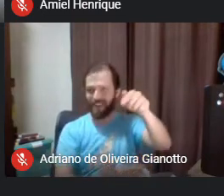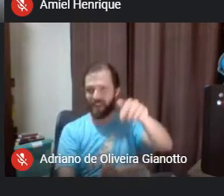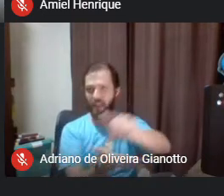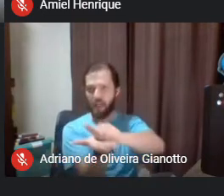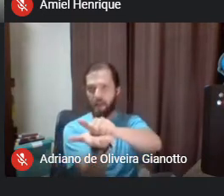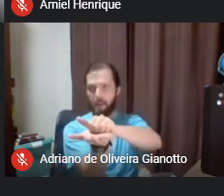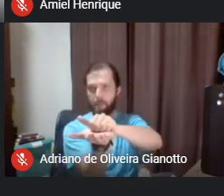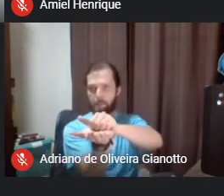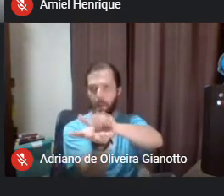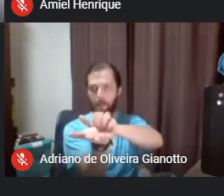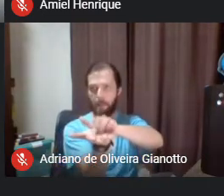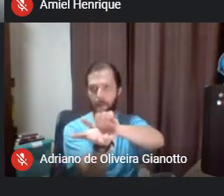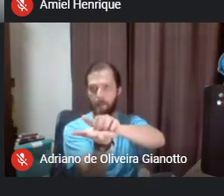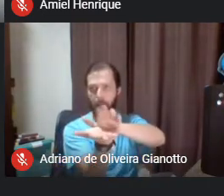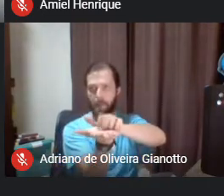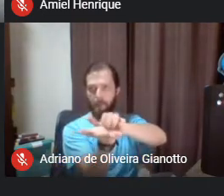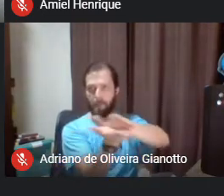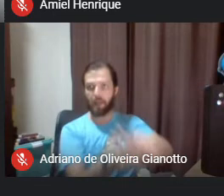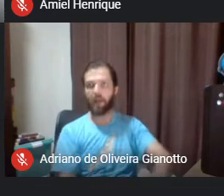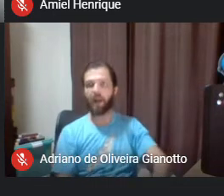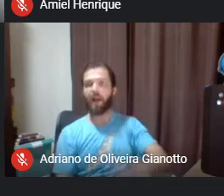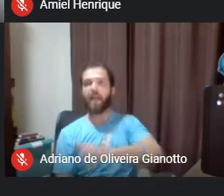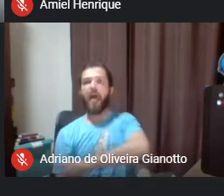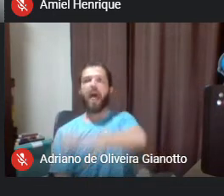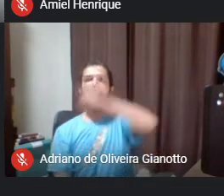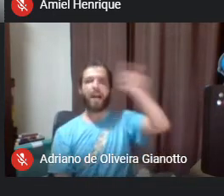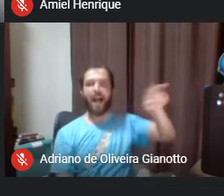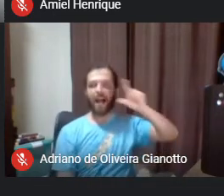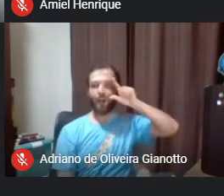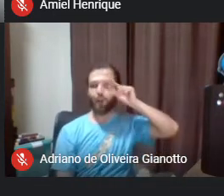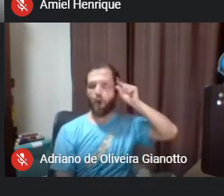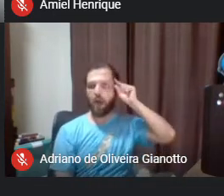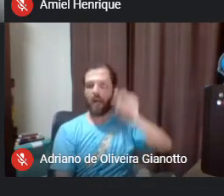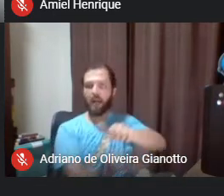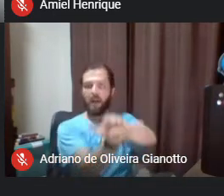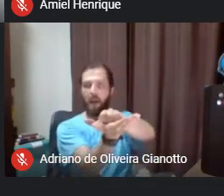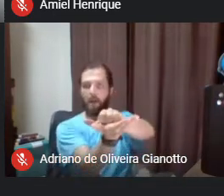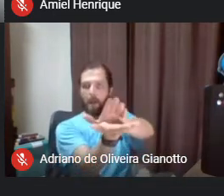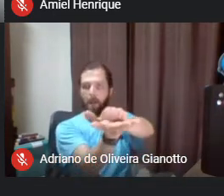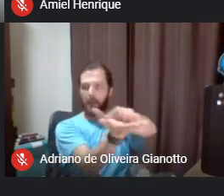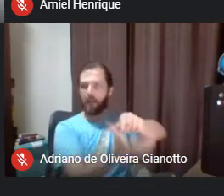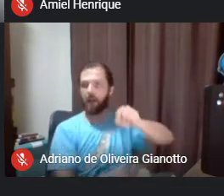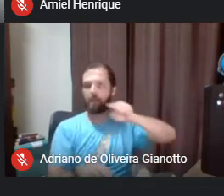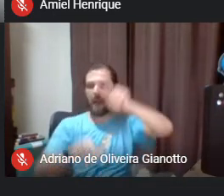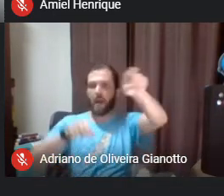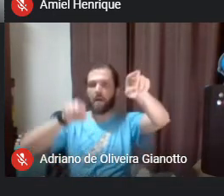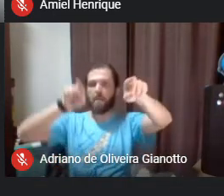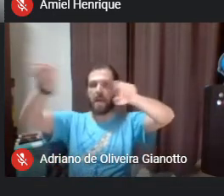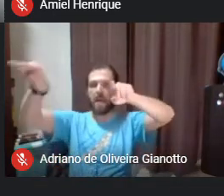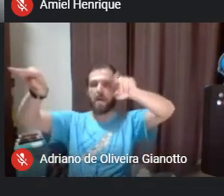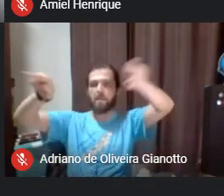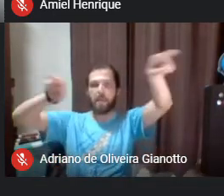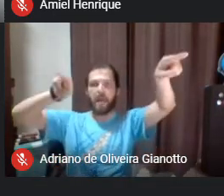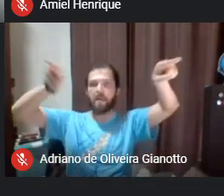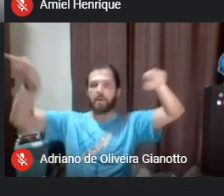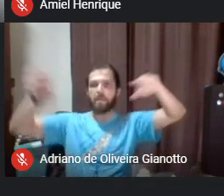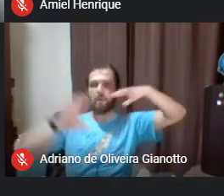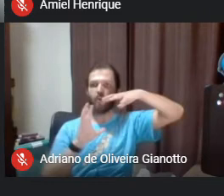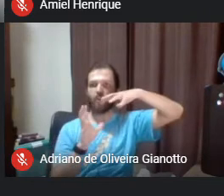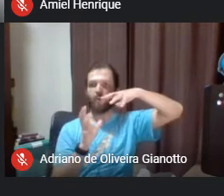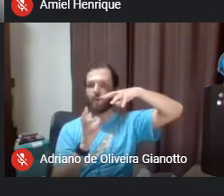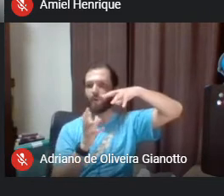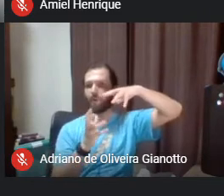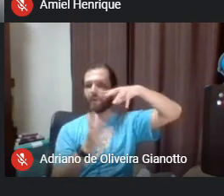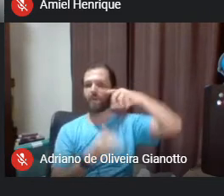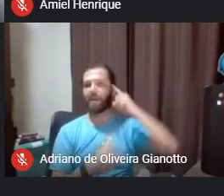oralismo. A escola lá de DLP mandaram todos os professores embora, a Universidade de Galaudê também mandaram